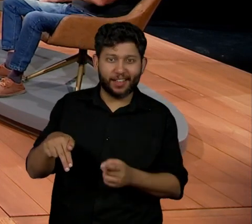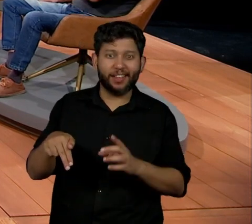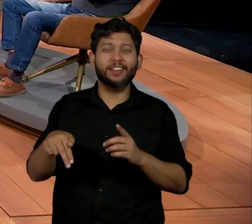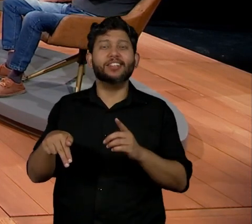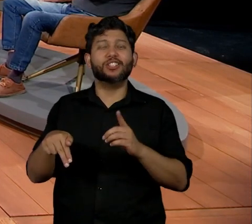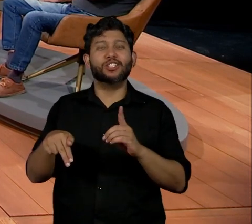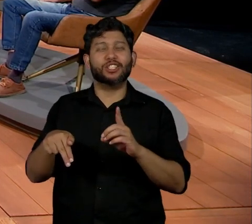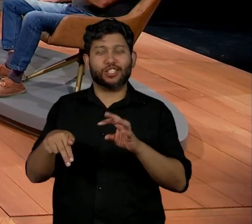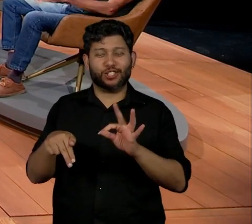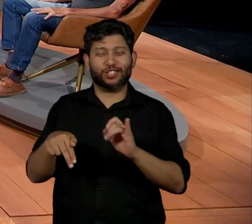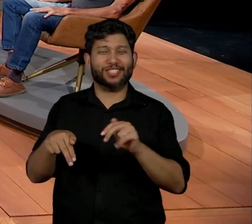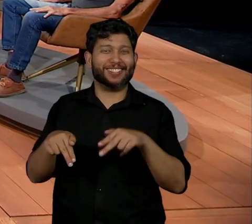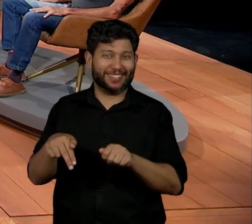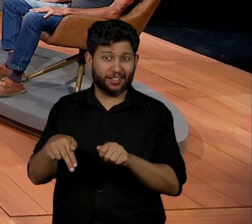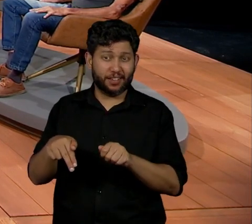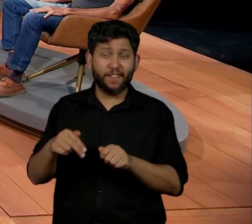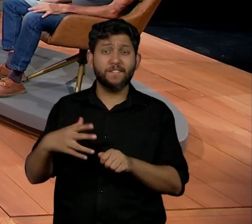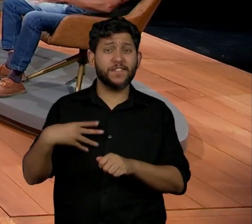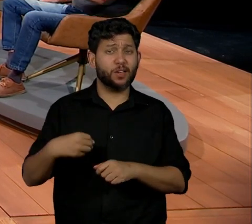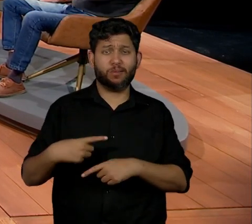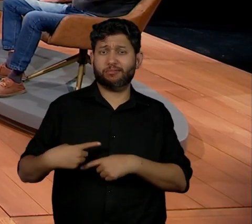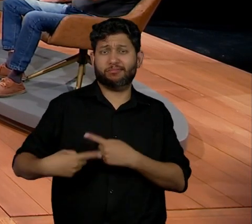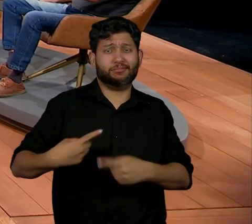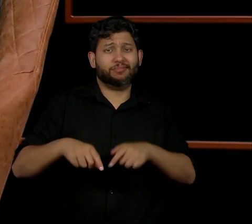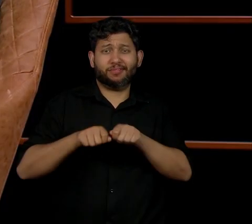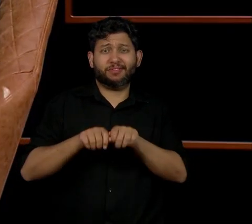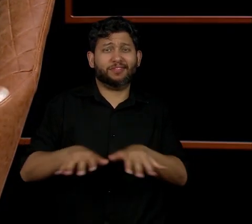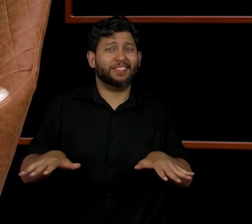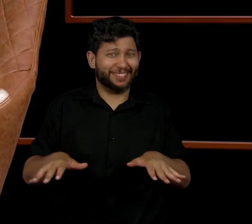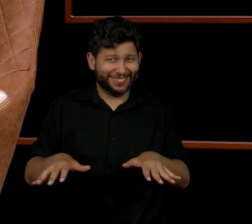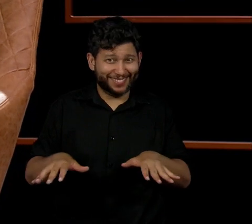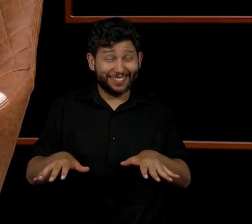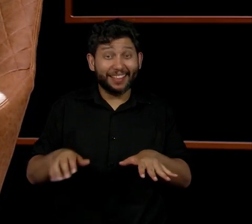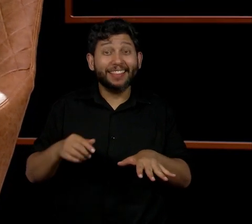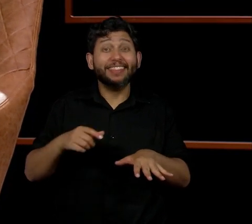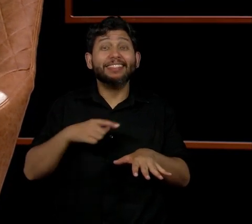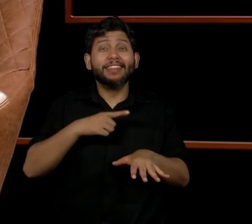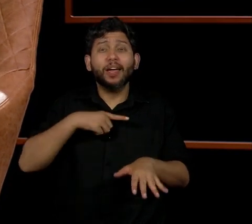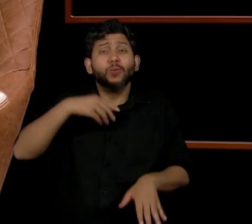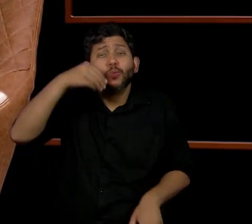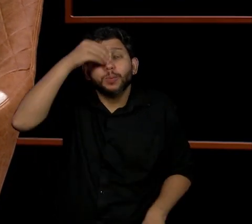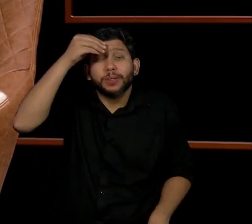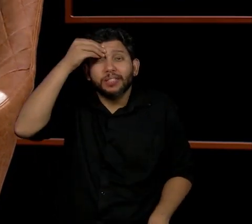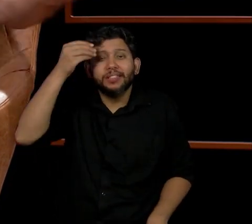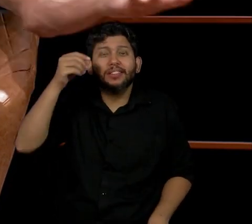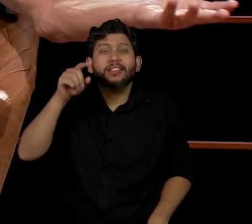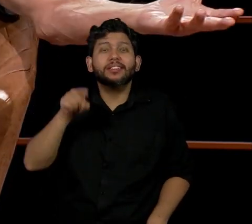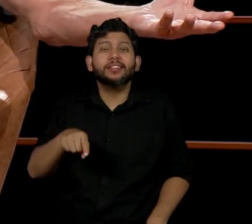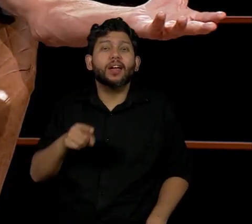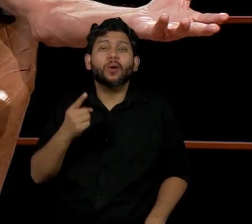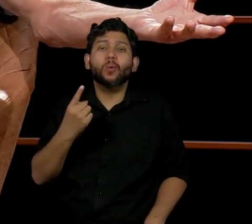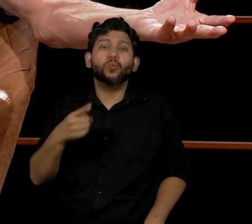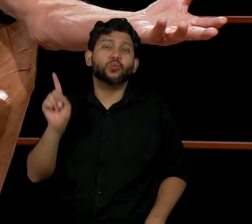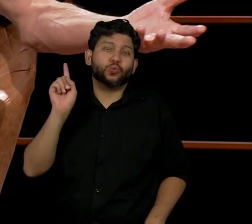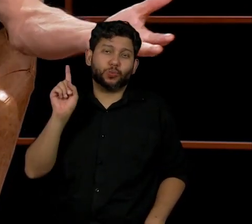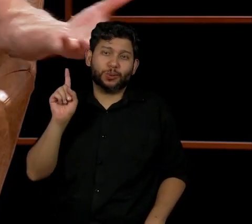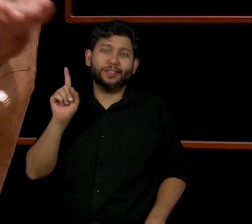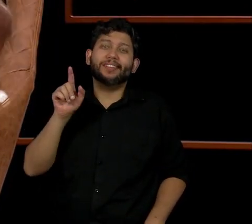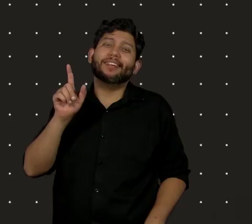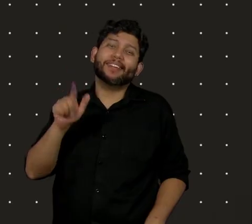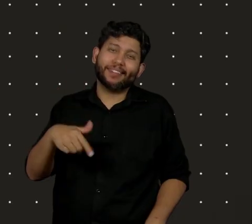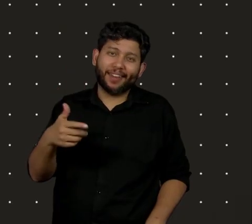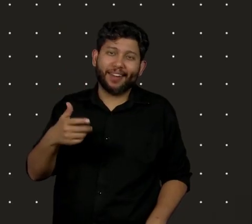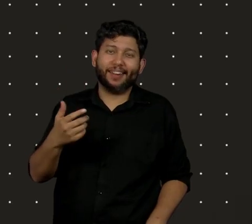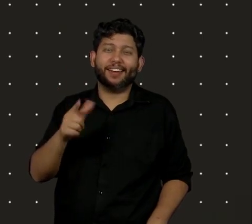Osborne, assim. E até o neto, o sobrinho do Dylan, foi o último da linhagem agora, que